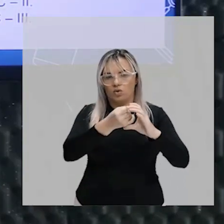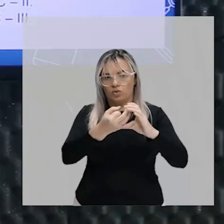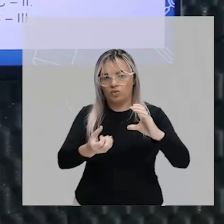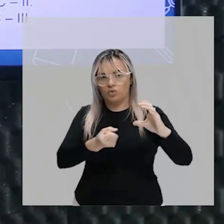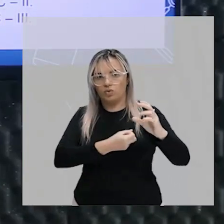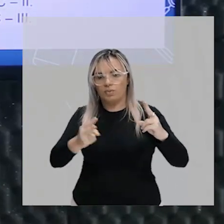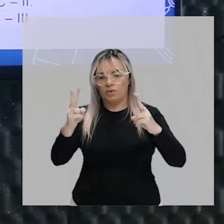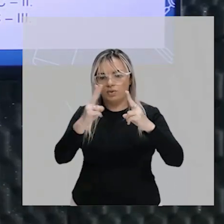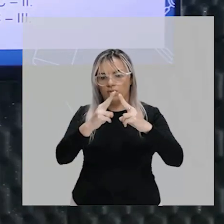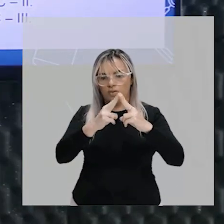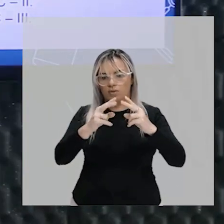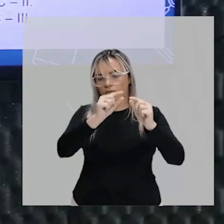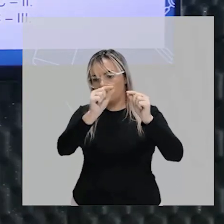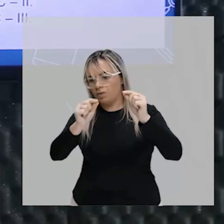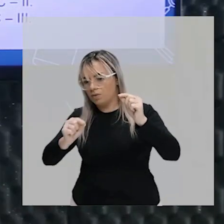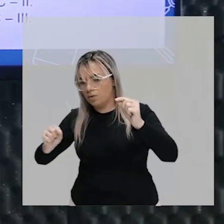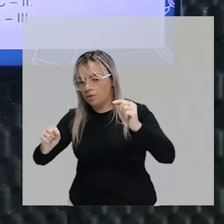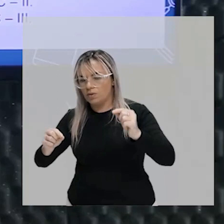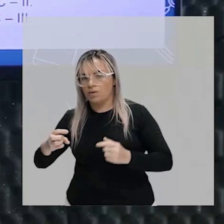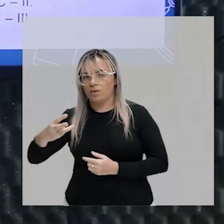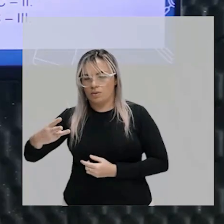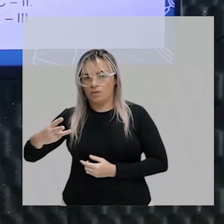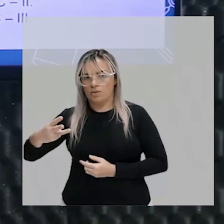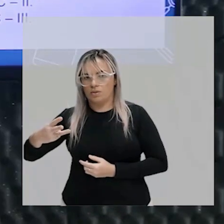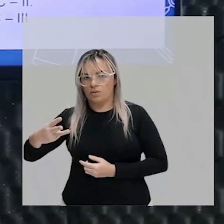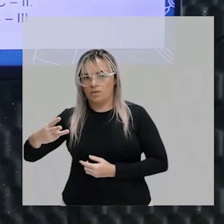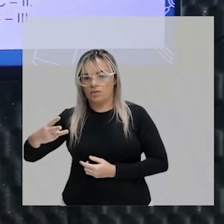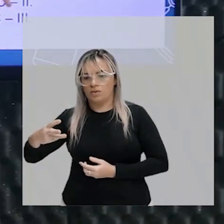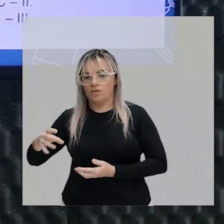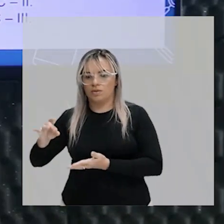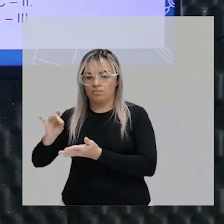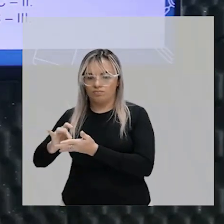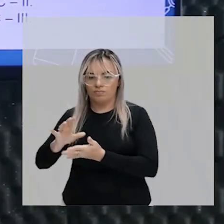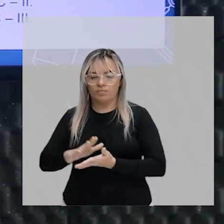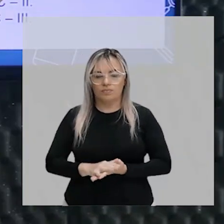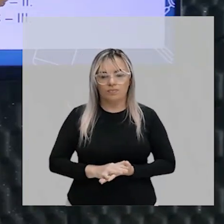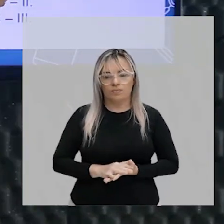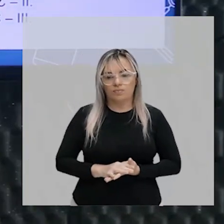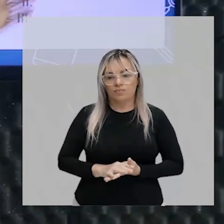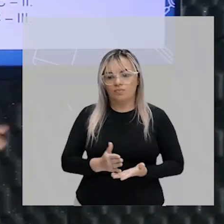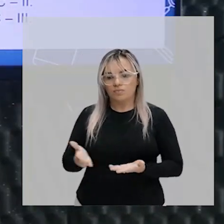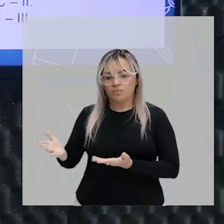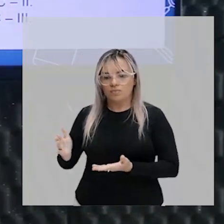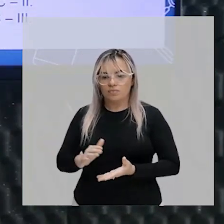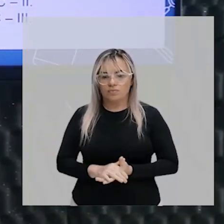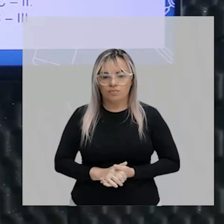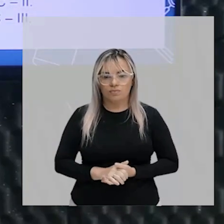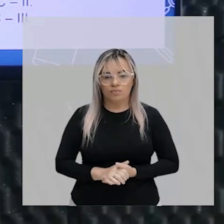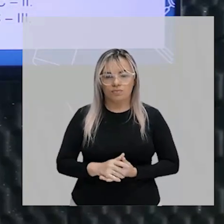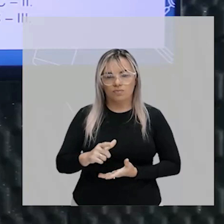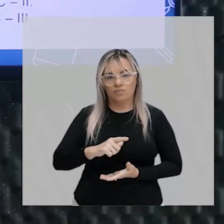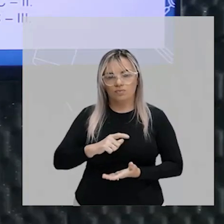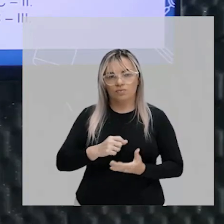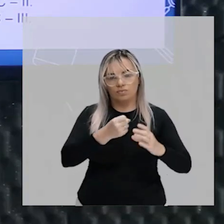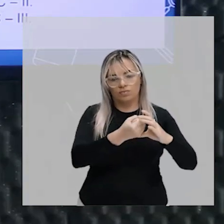tá sobraram outros dois Ora se eu tenho pares e também apareceu lá a opção do ímpar esse